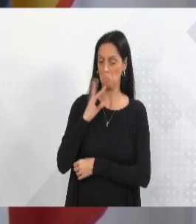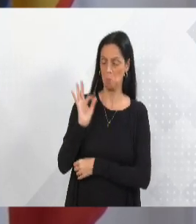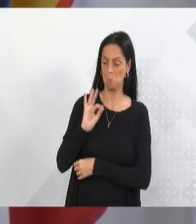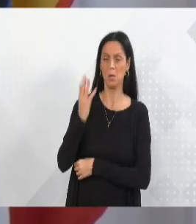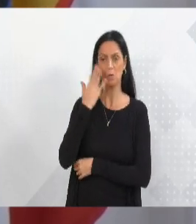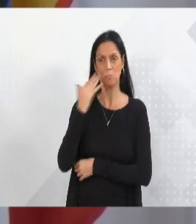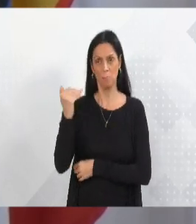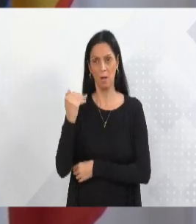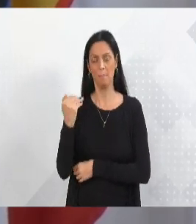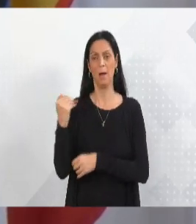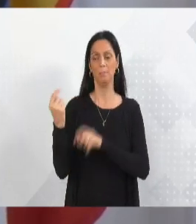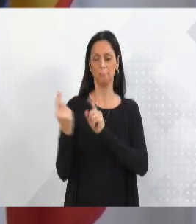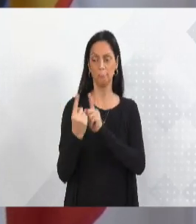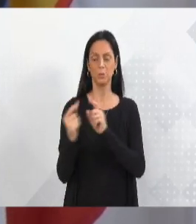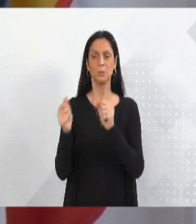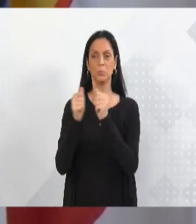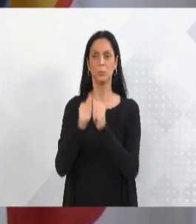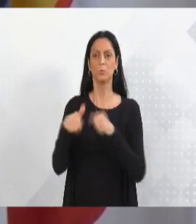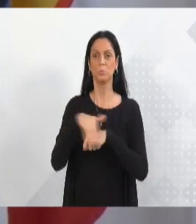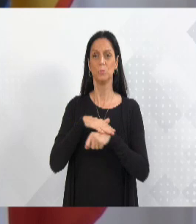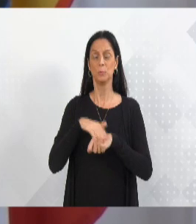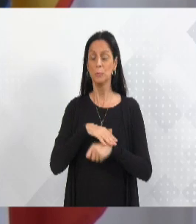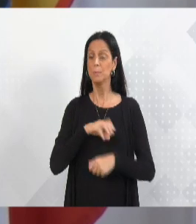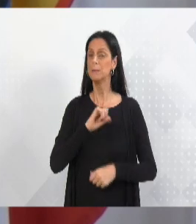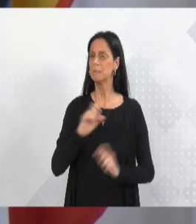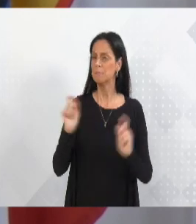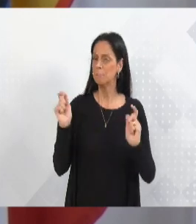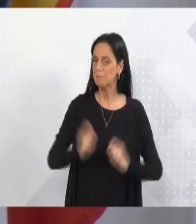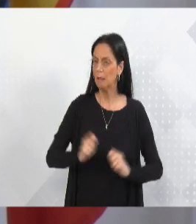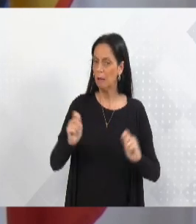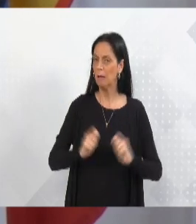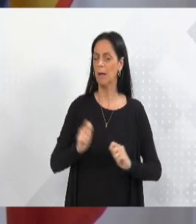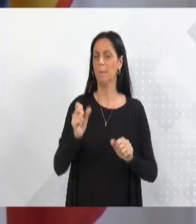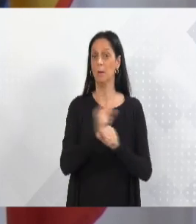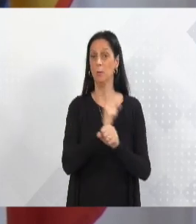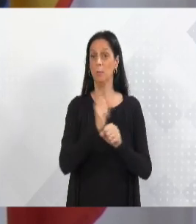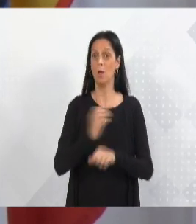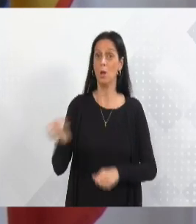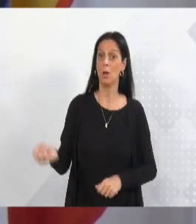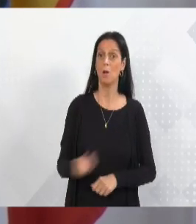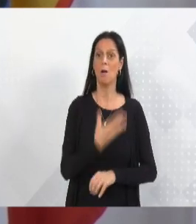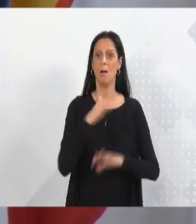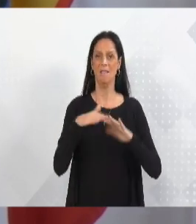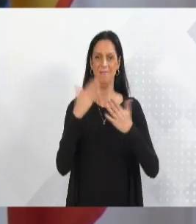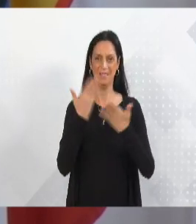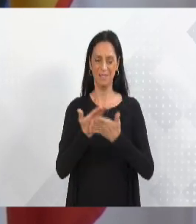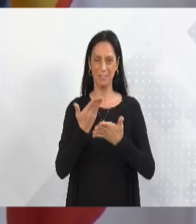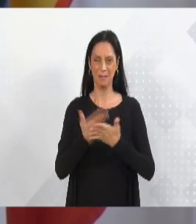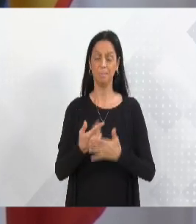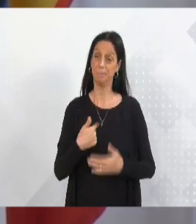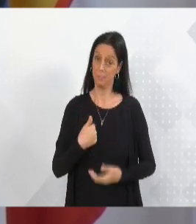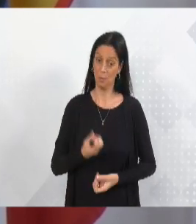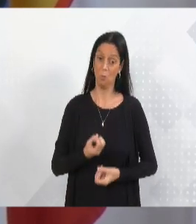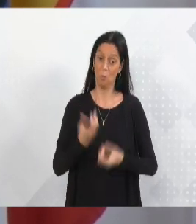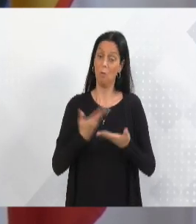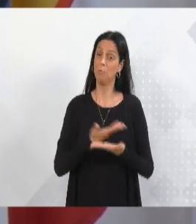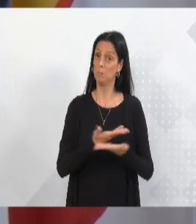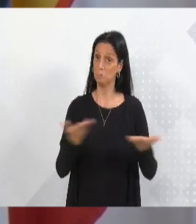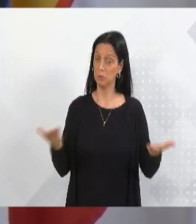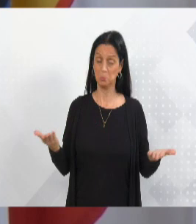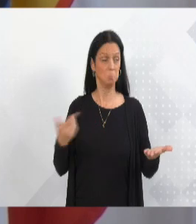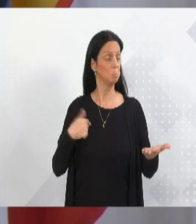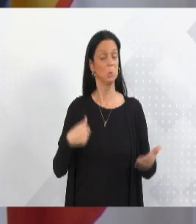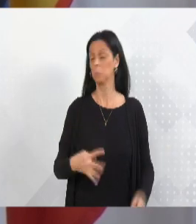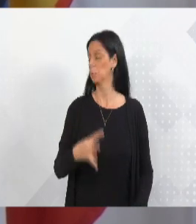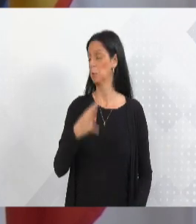conversar a respeito de uma possível construção de uma nova escola. Eu confesso que não